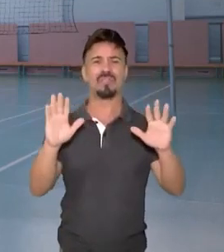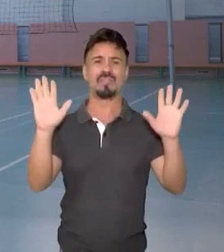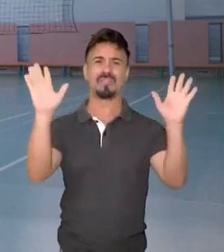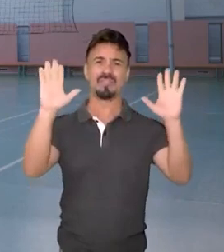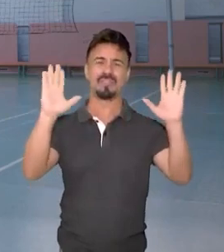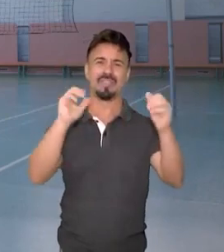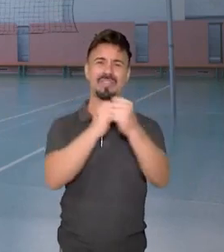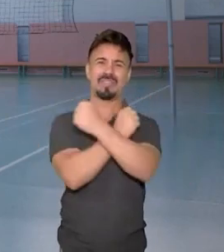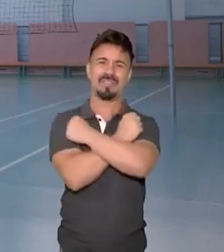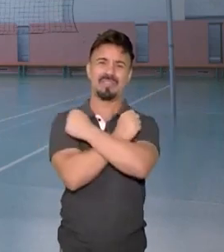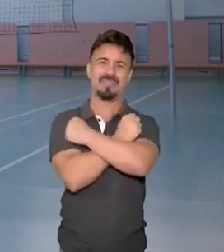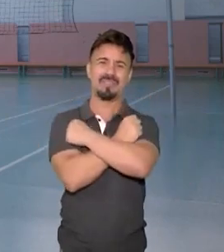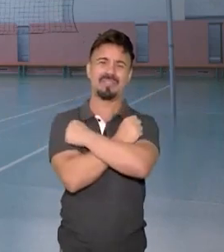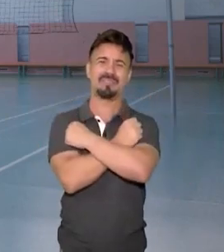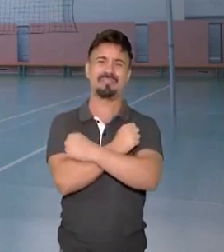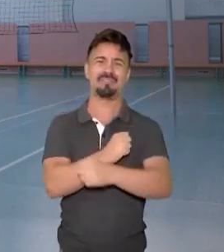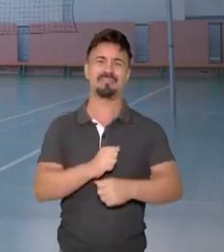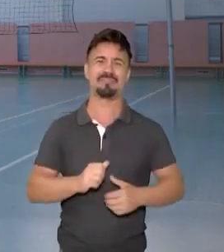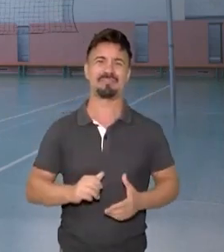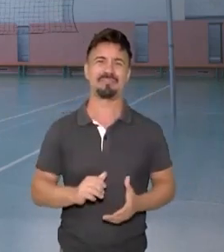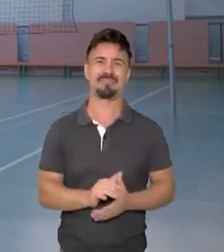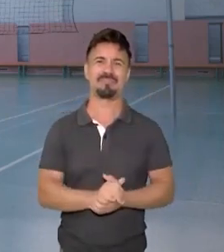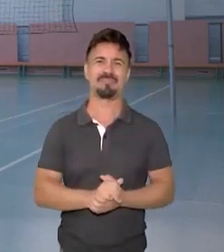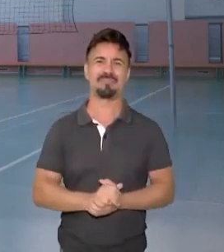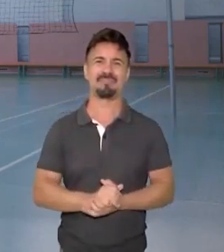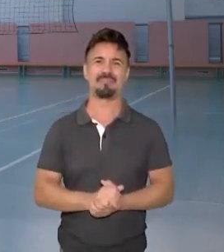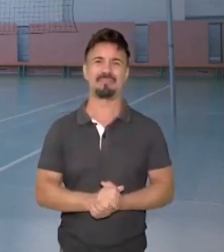até outra hora um abraço no coração de todos